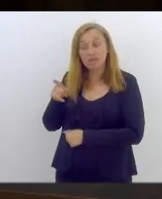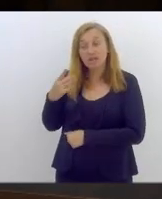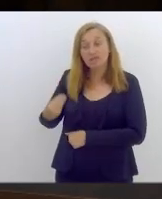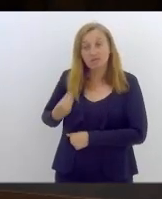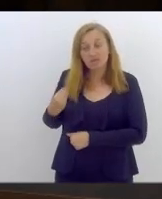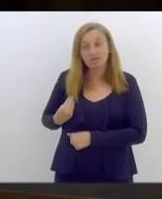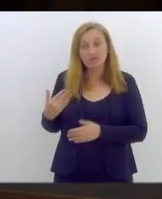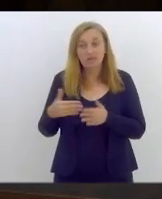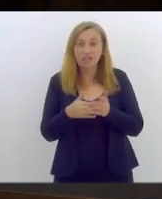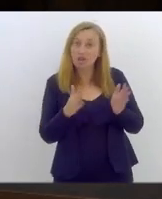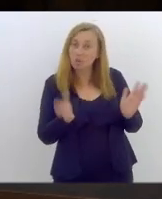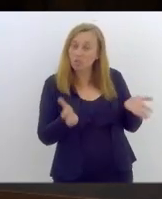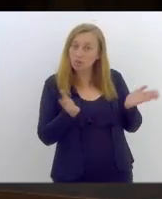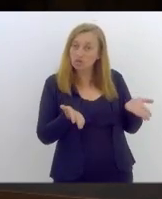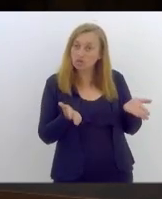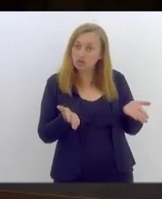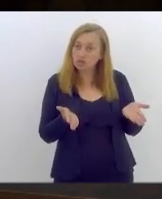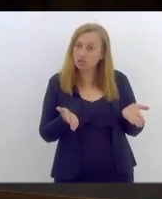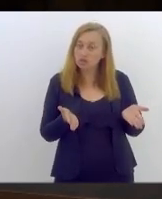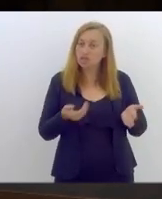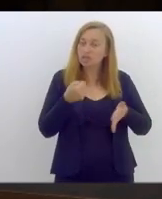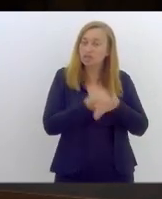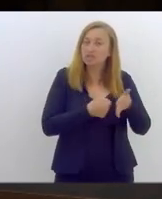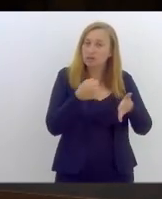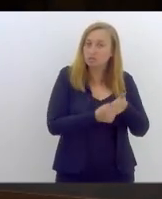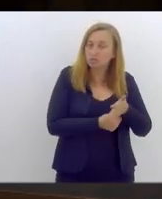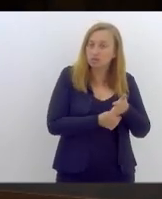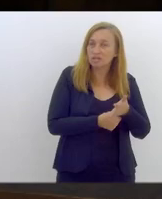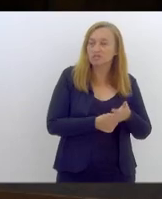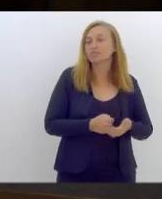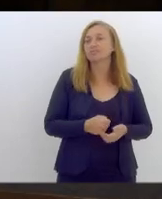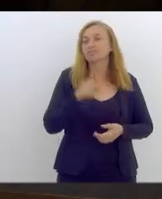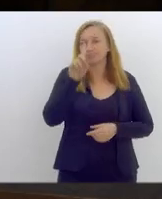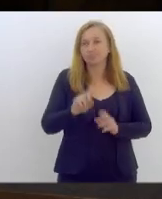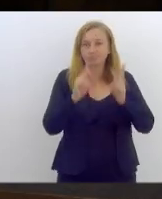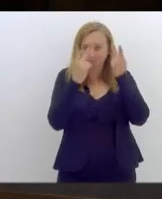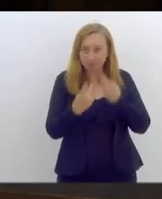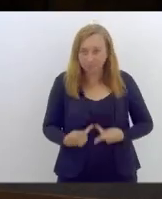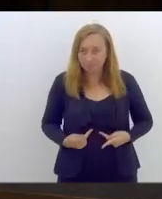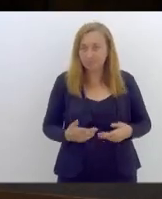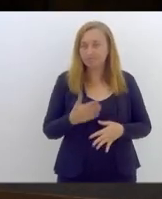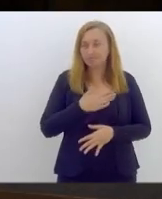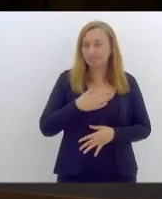vive, uma reinvenção em favor da luta, uma reinvenção em favor dos direitos humanos.